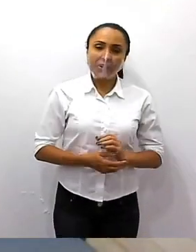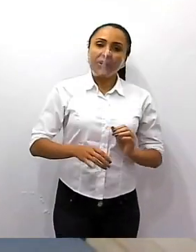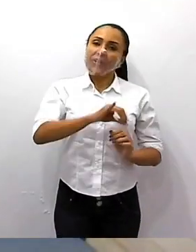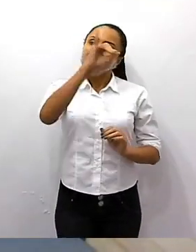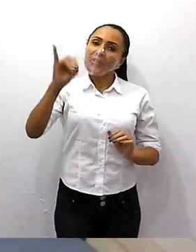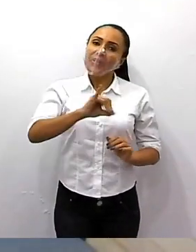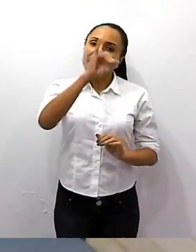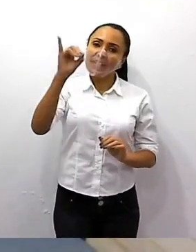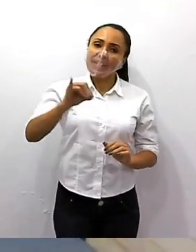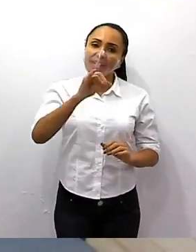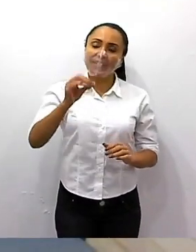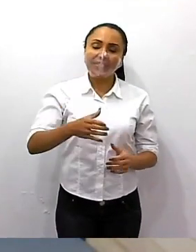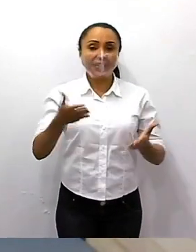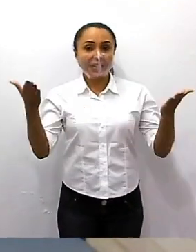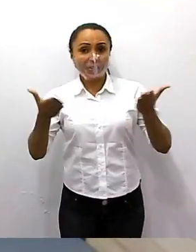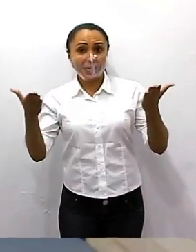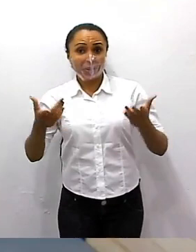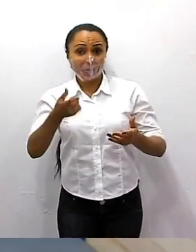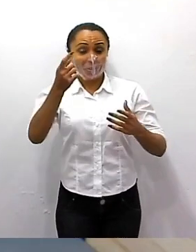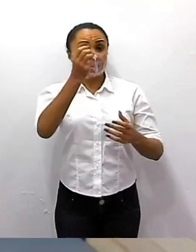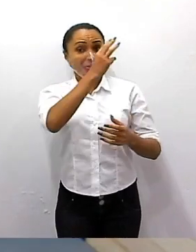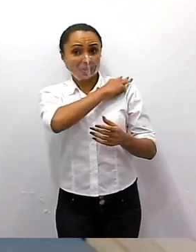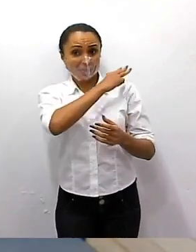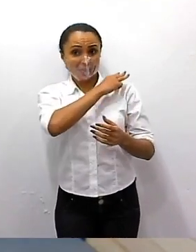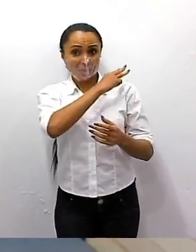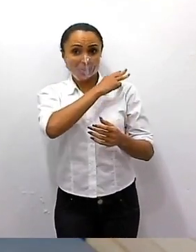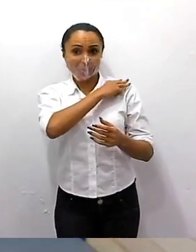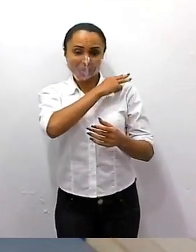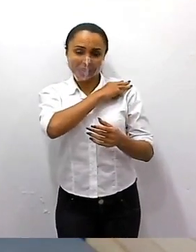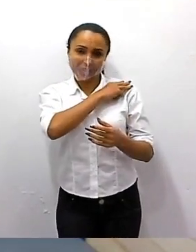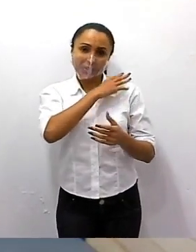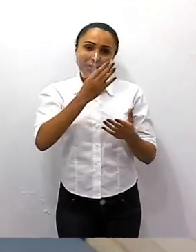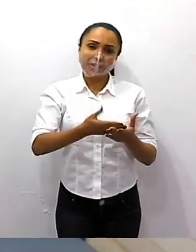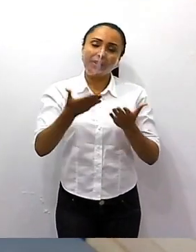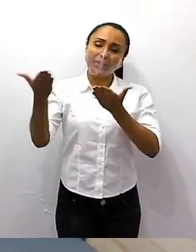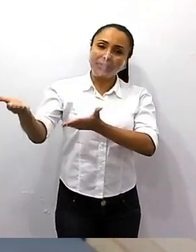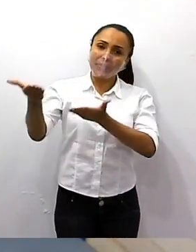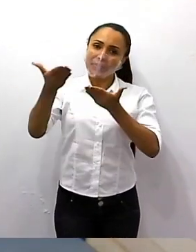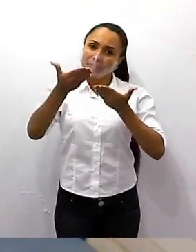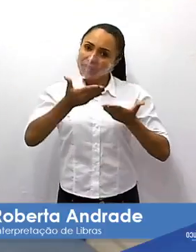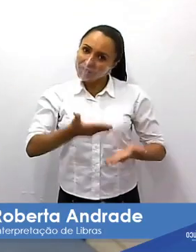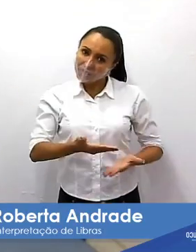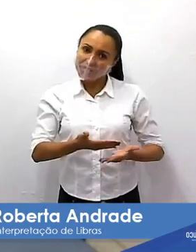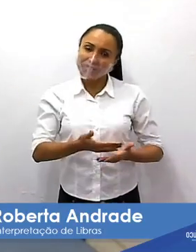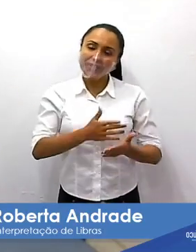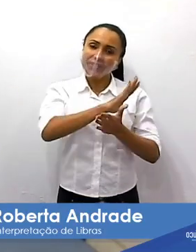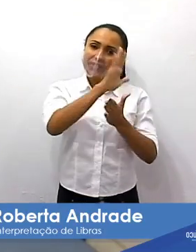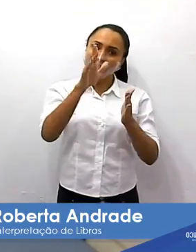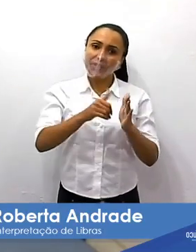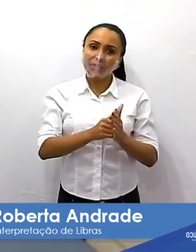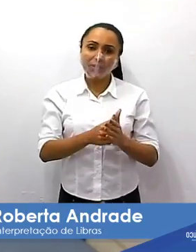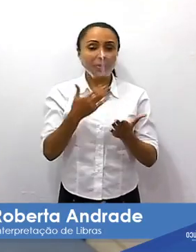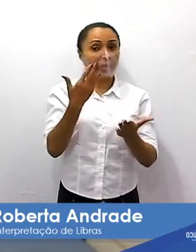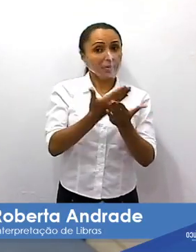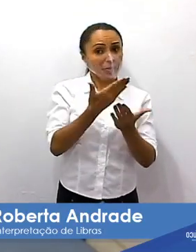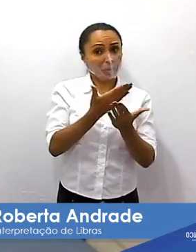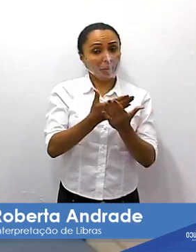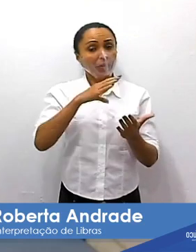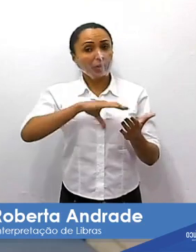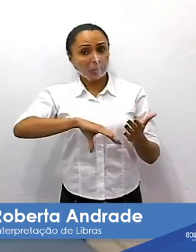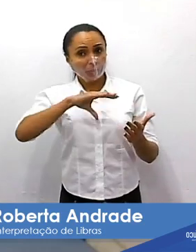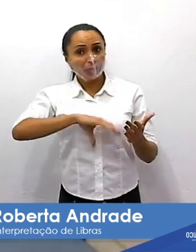Olá pessoal, agora você fera do terceiro ano do ensino médio, sejam todos muito bem-vindos para mais uma aula de